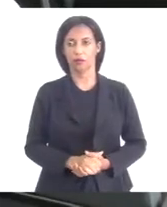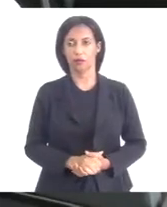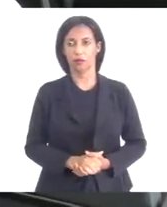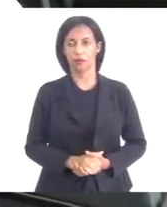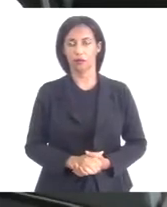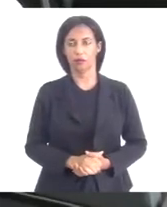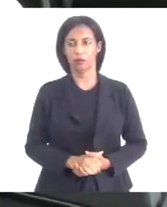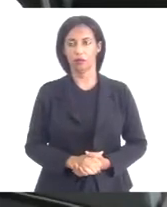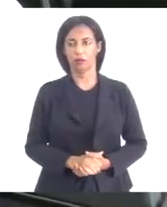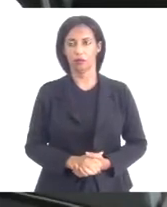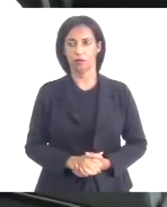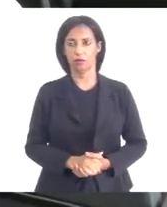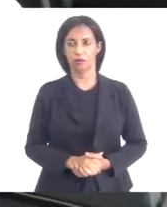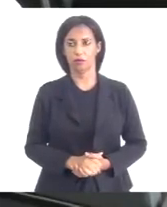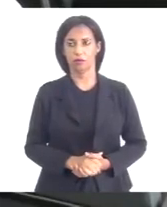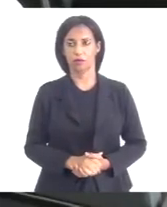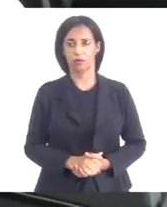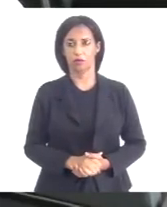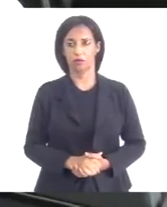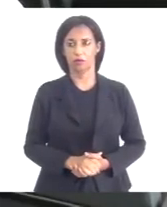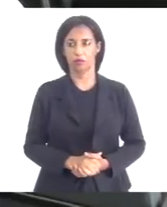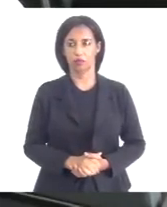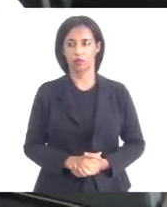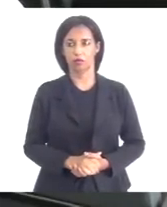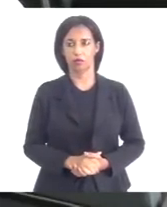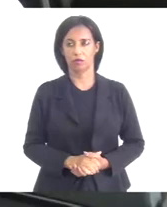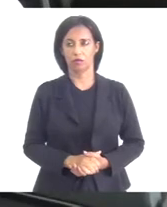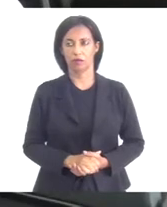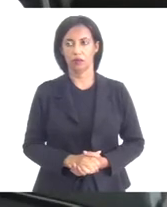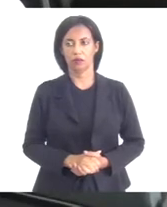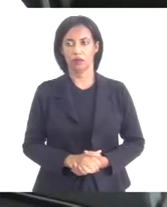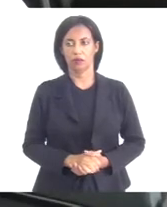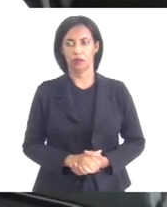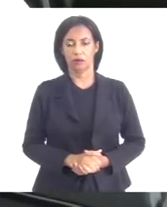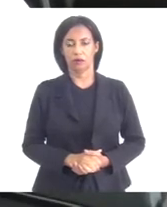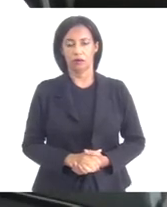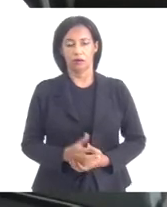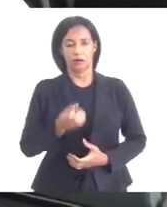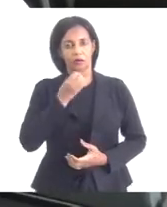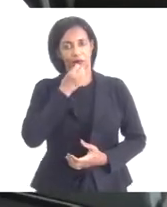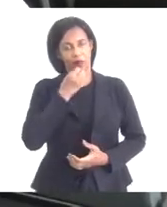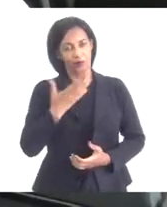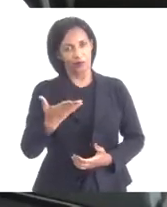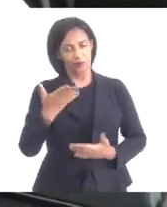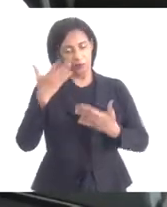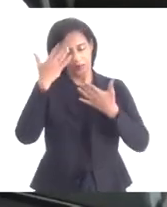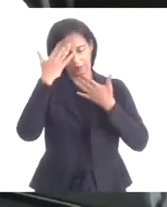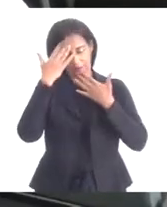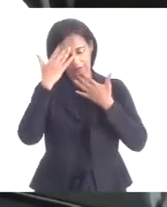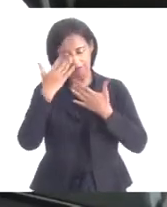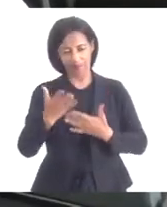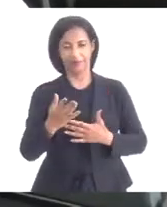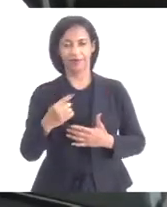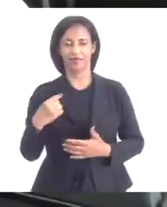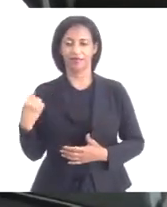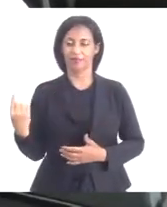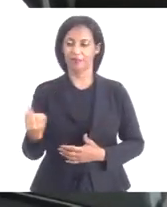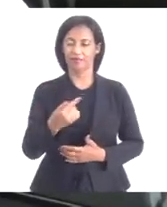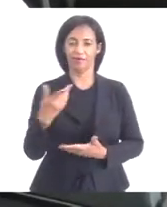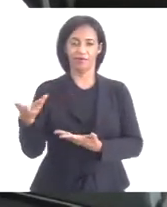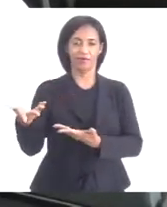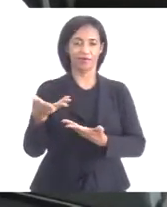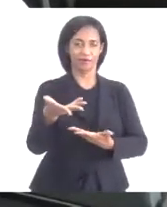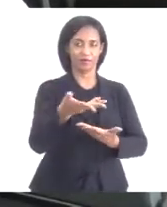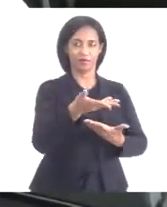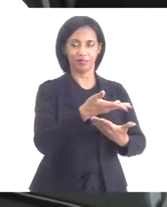E aí a vontade bom gente agradecer antecipadamente aos nossos